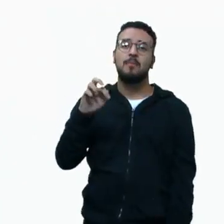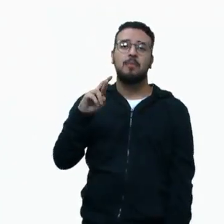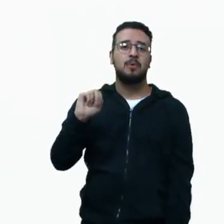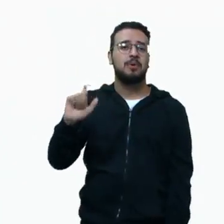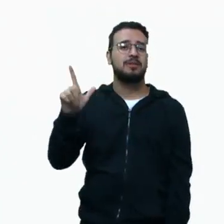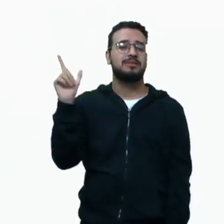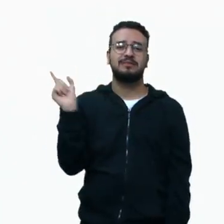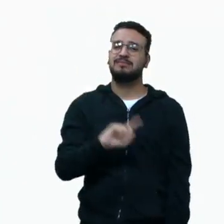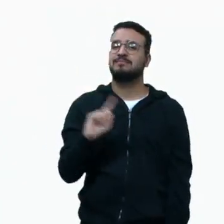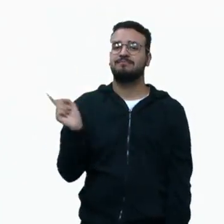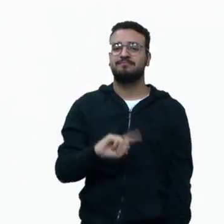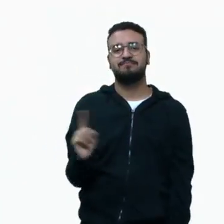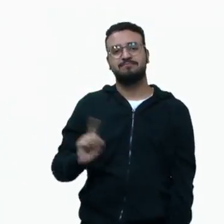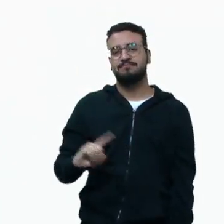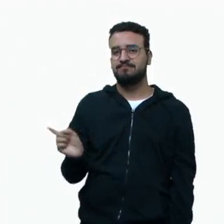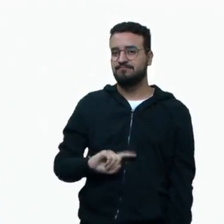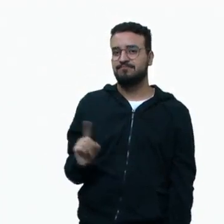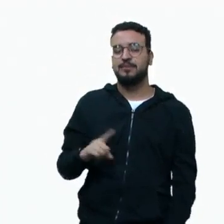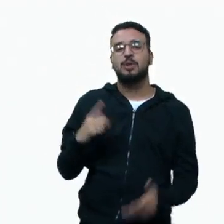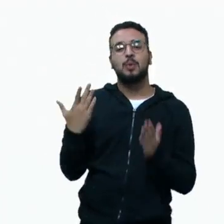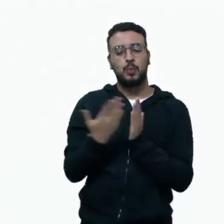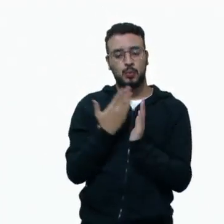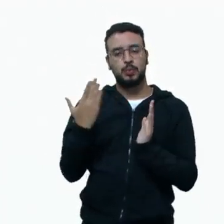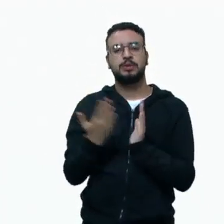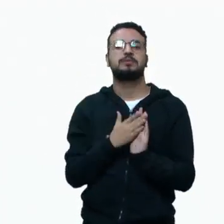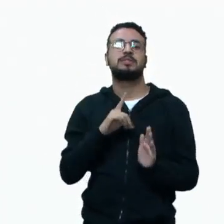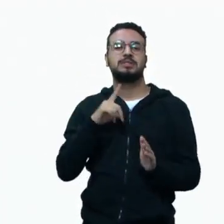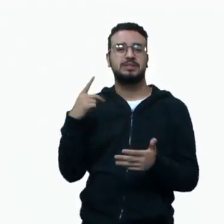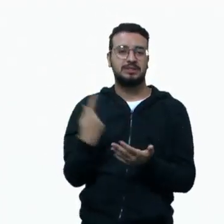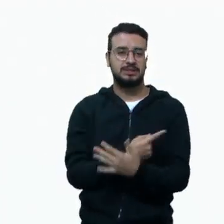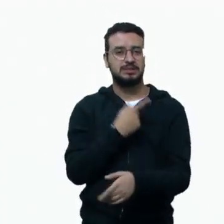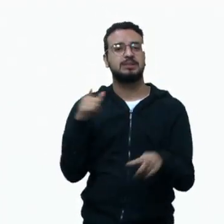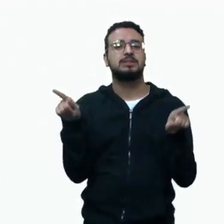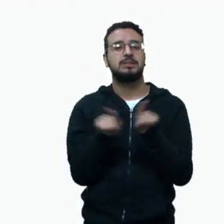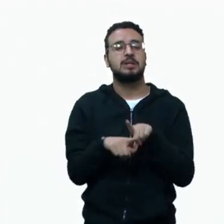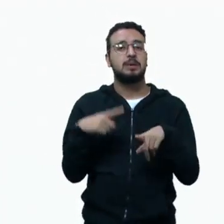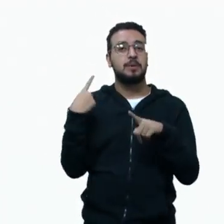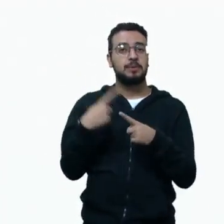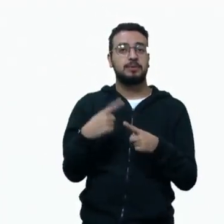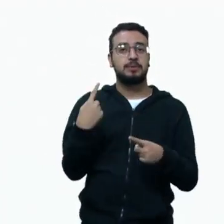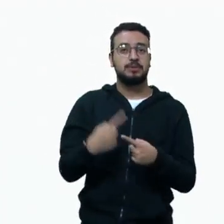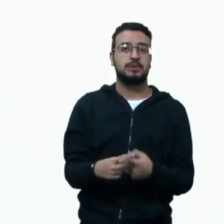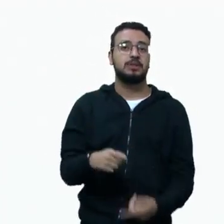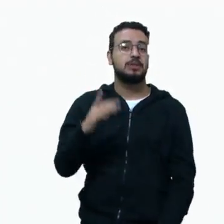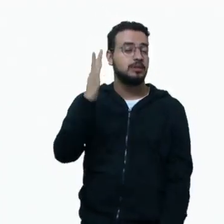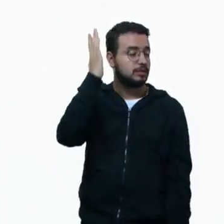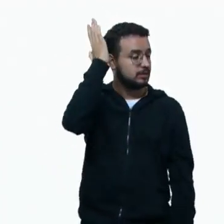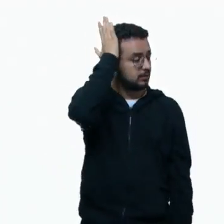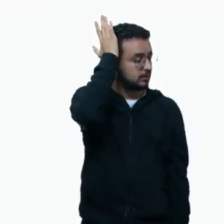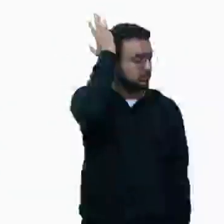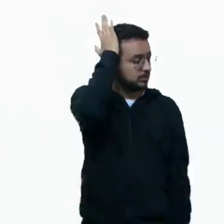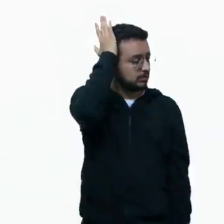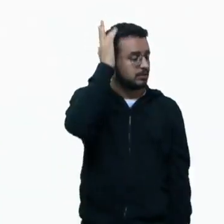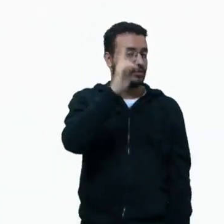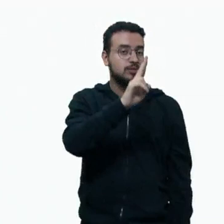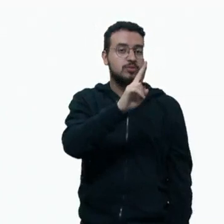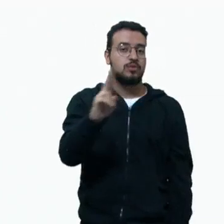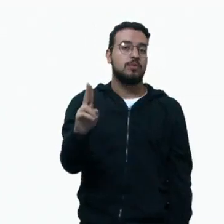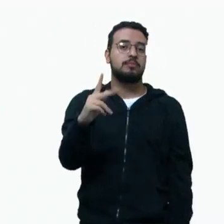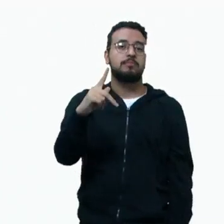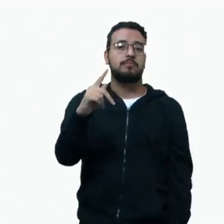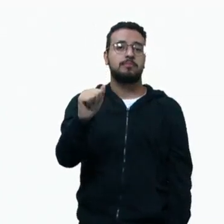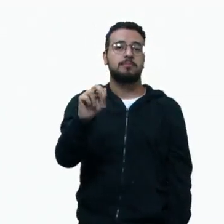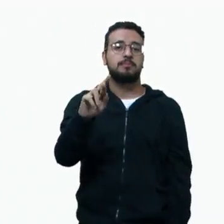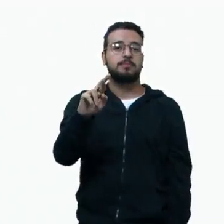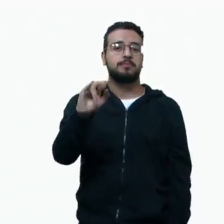na imagem, no livro de vocês também está errado isso aí. Porque o lobo mesmo é o parietal.